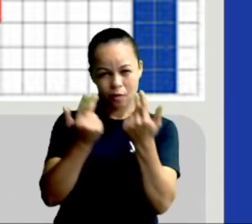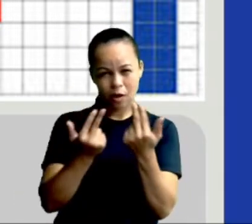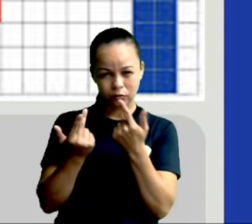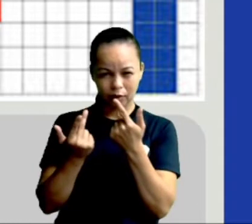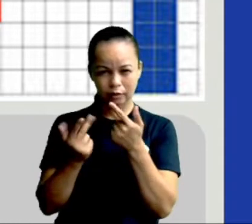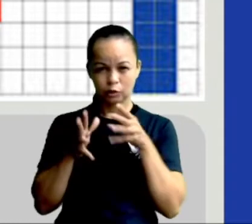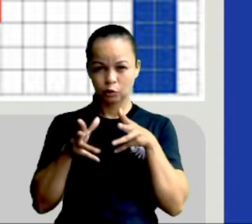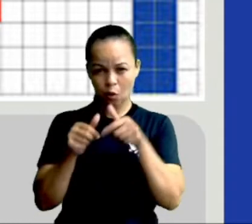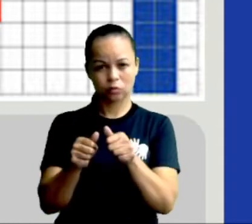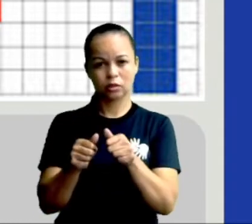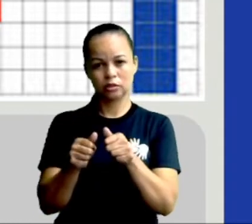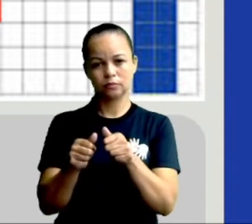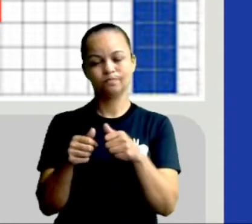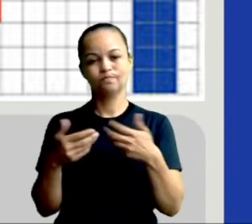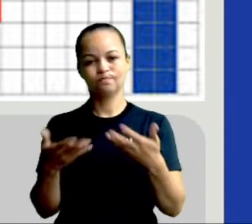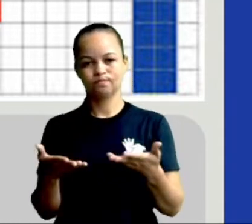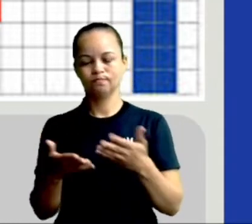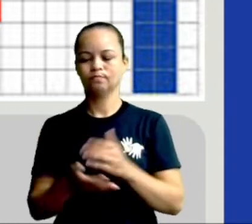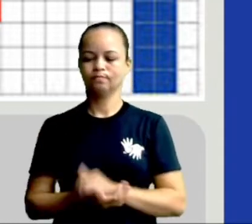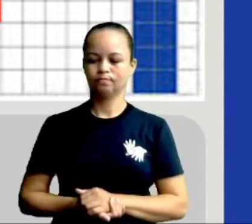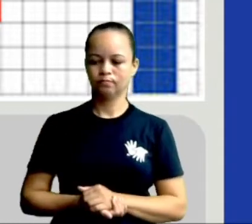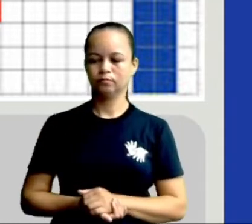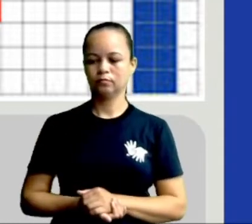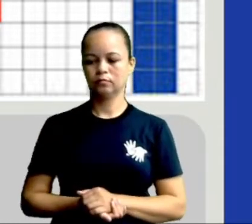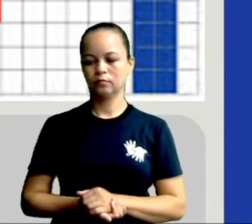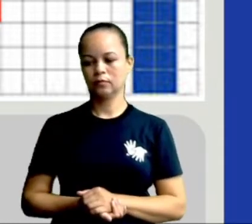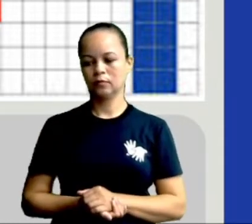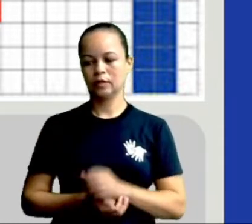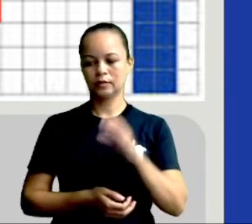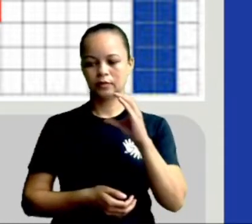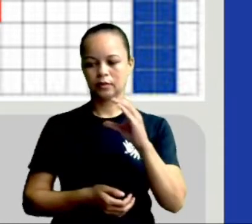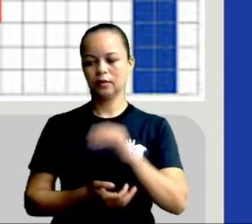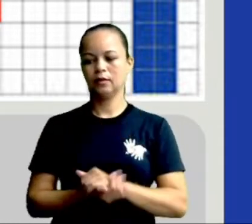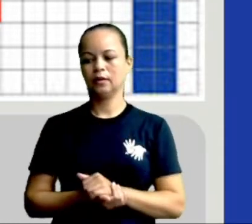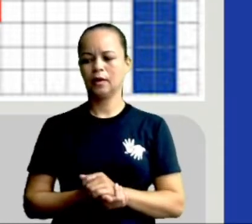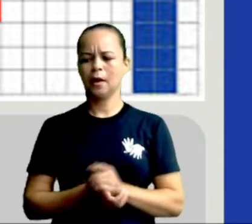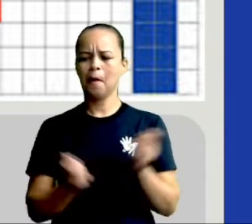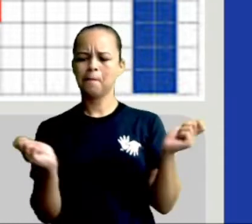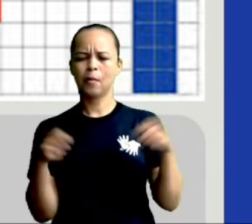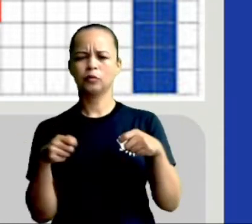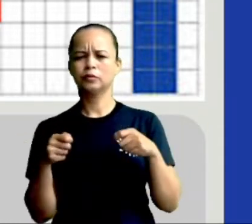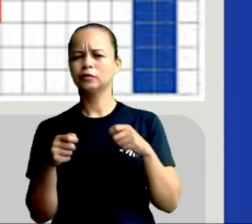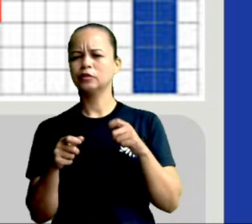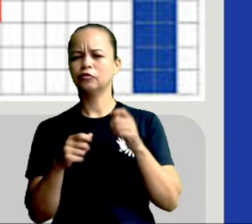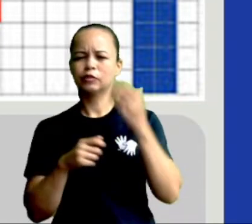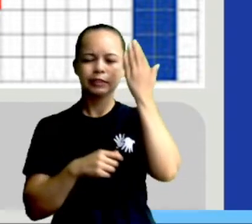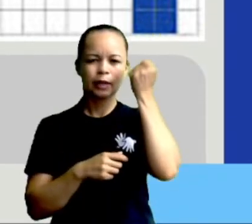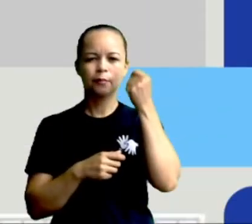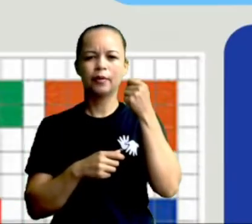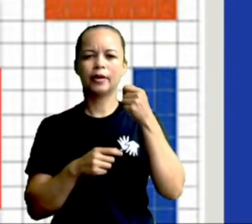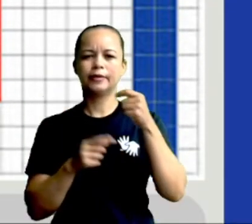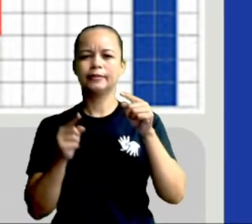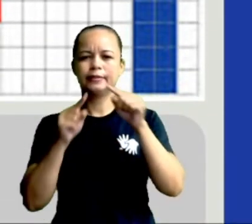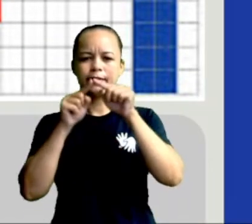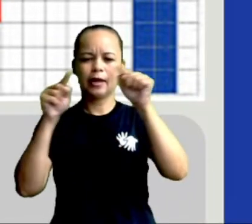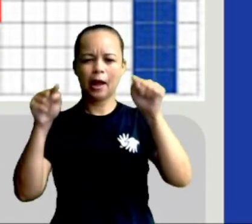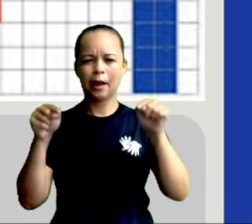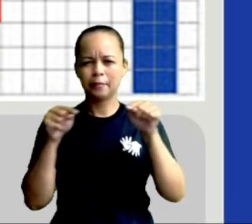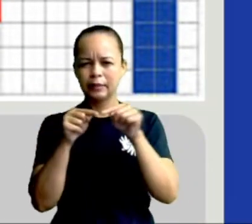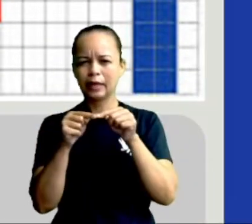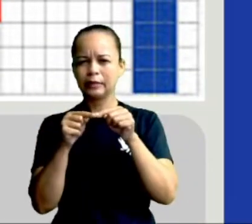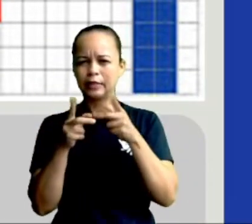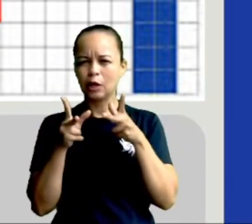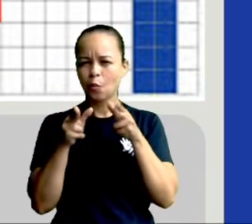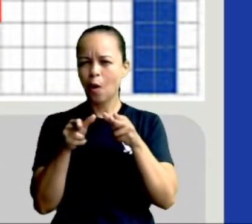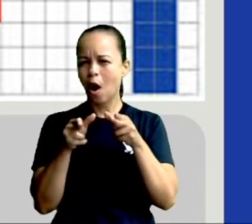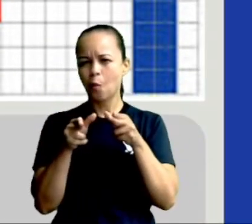agora? É possível saber se elas têm a mesma medida? Como? Tem mais